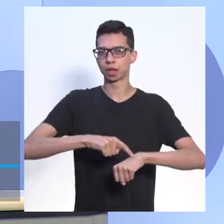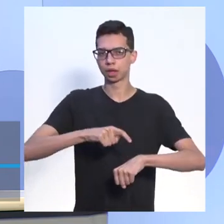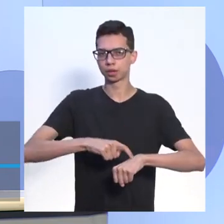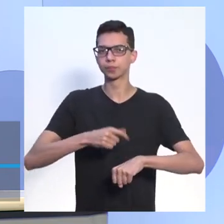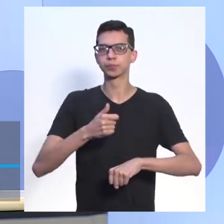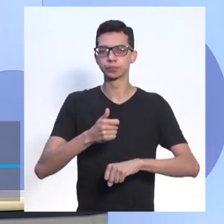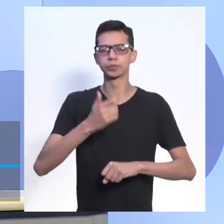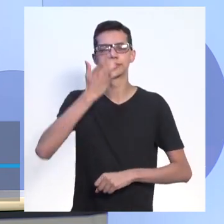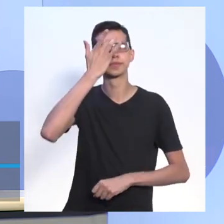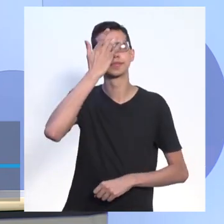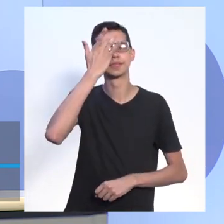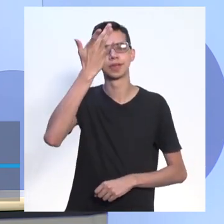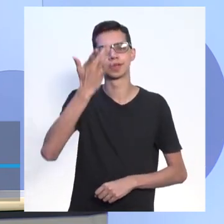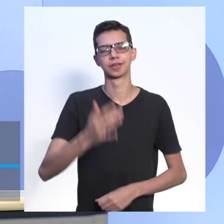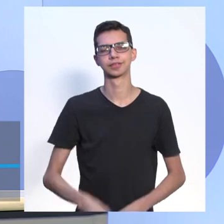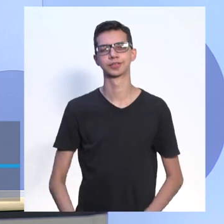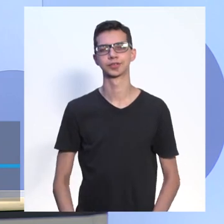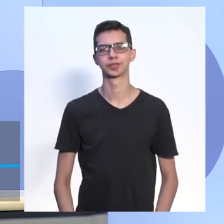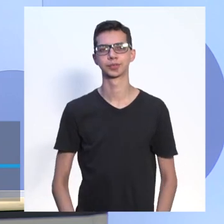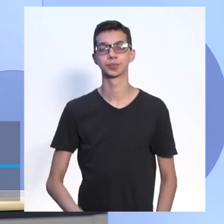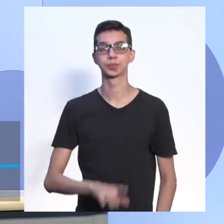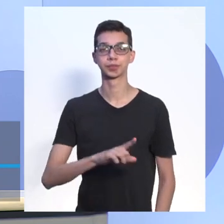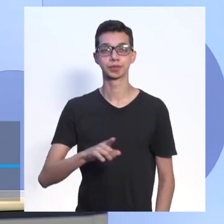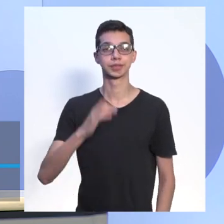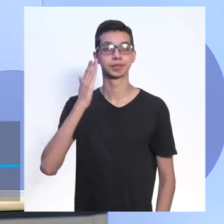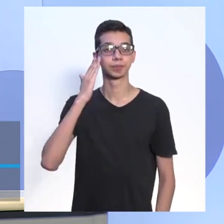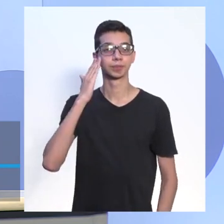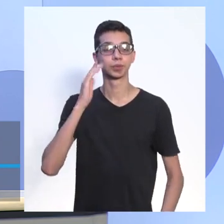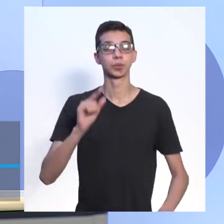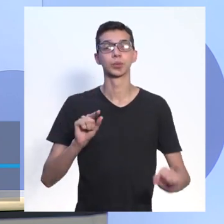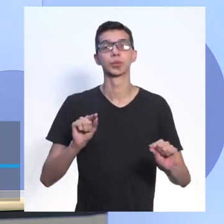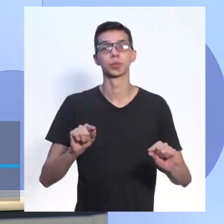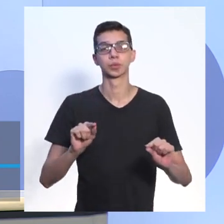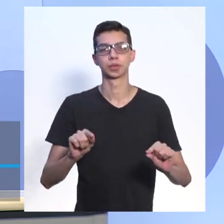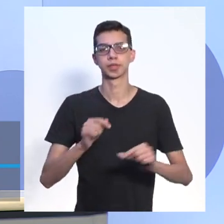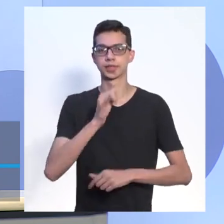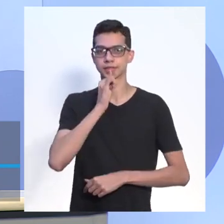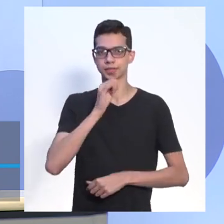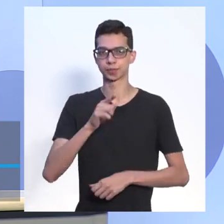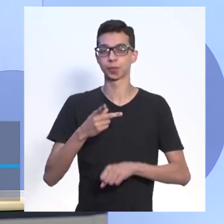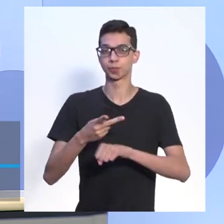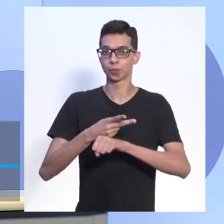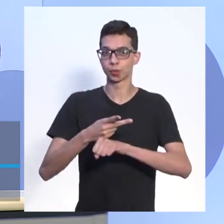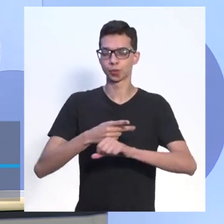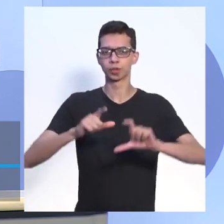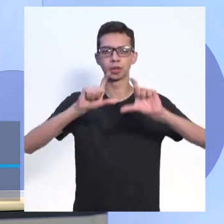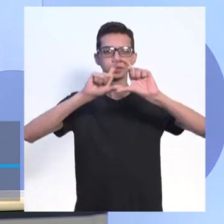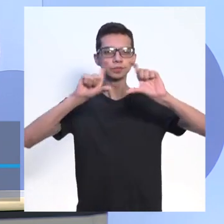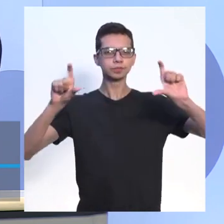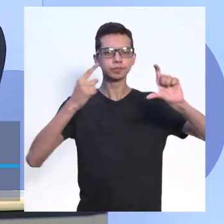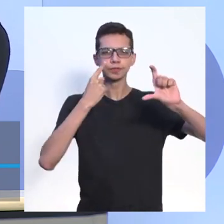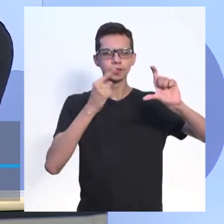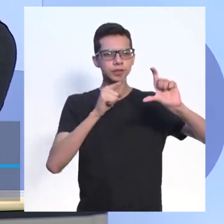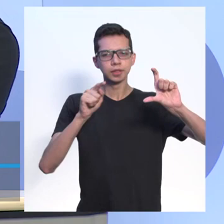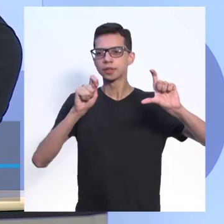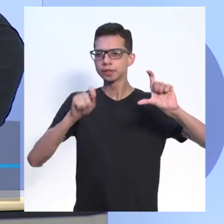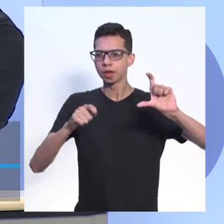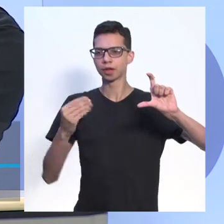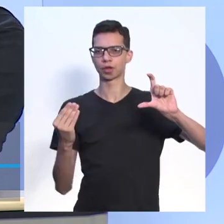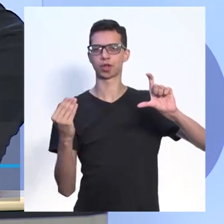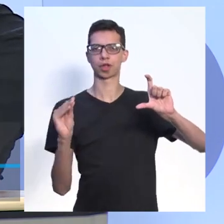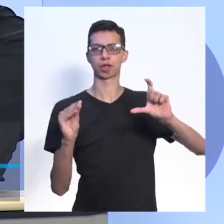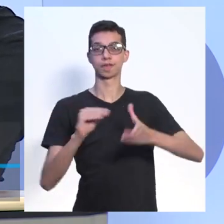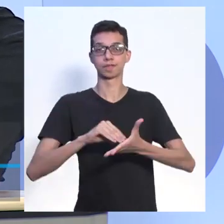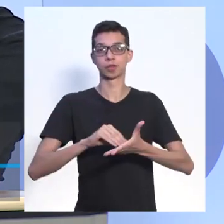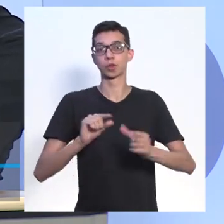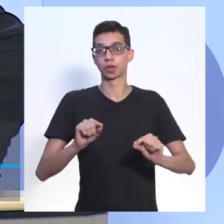Isso. Facilita muito também na seguinte questão. Você pode procurar no enunciado para preencher. O que faltar é o que